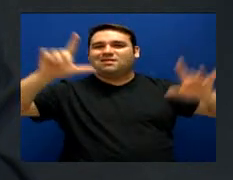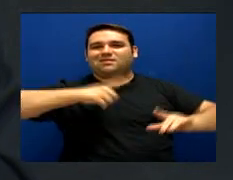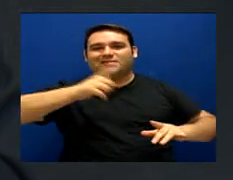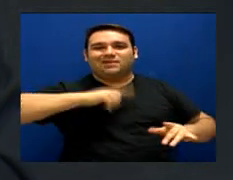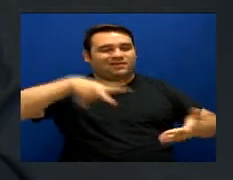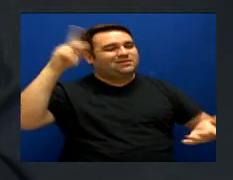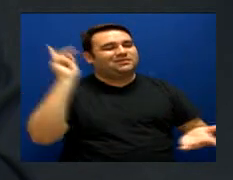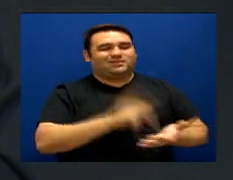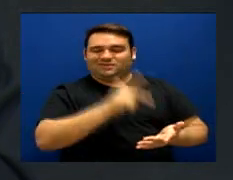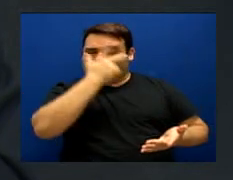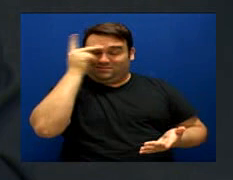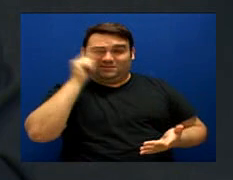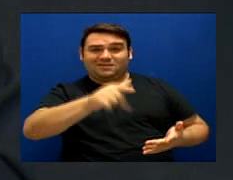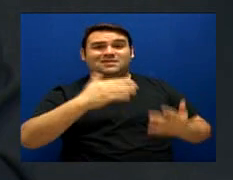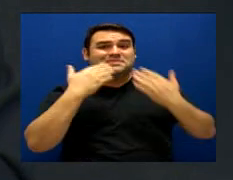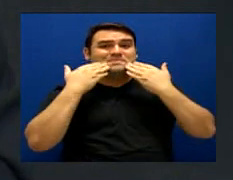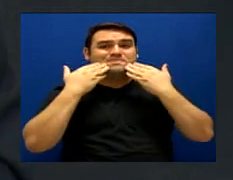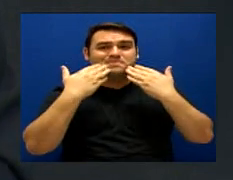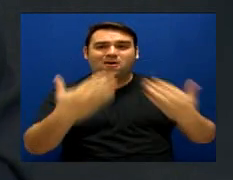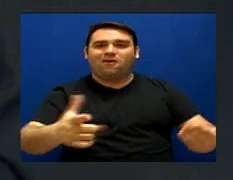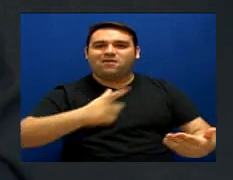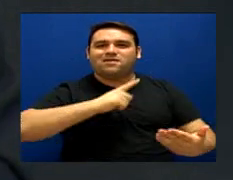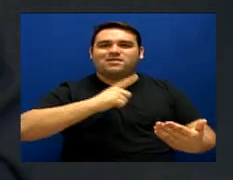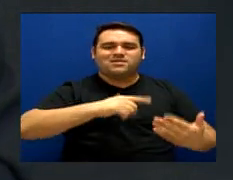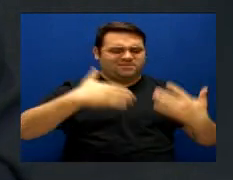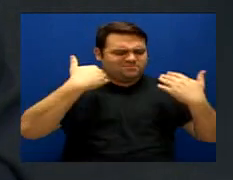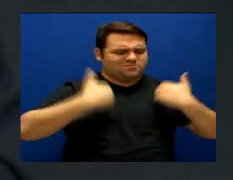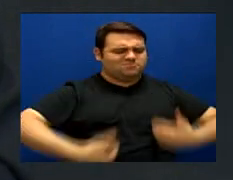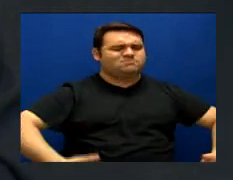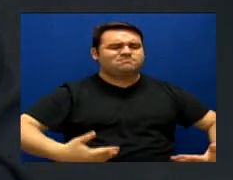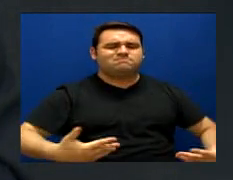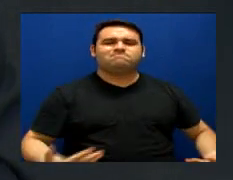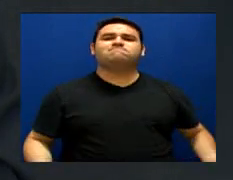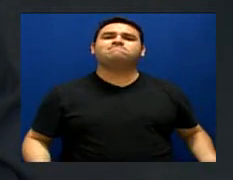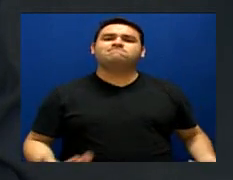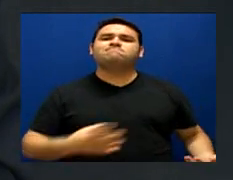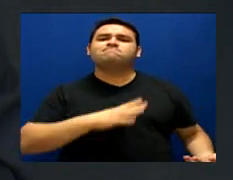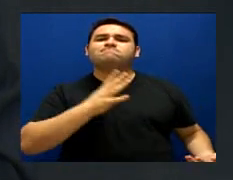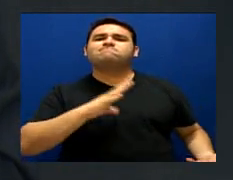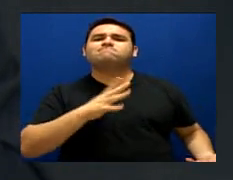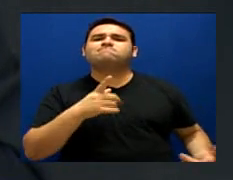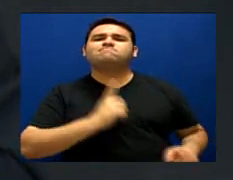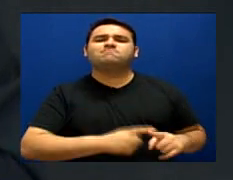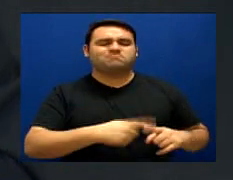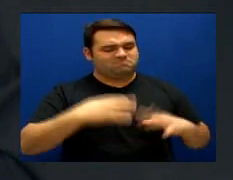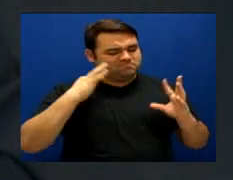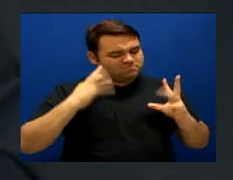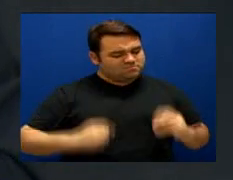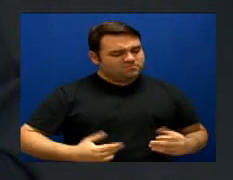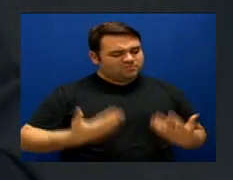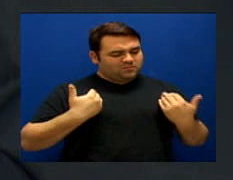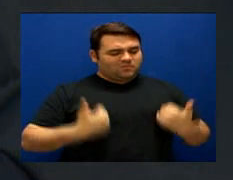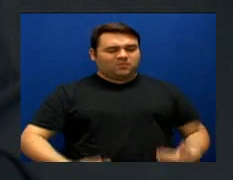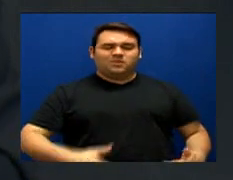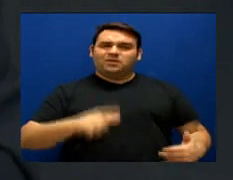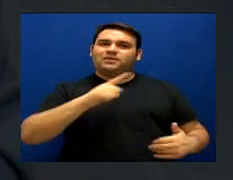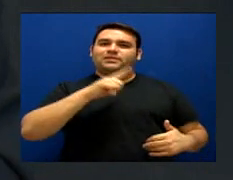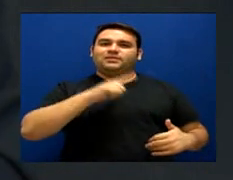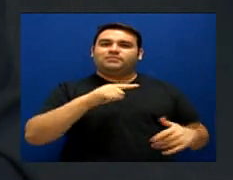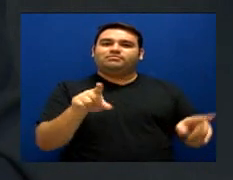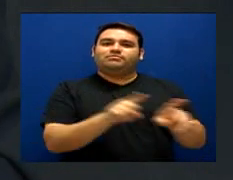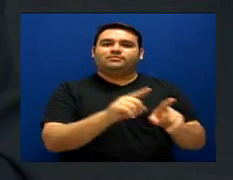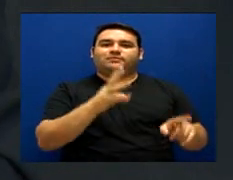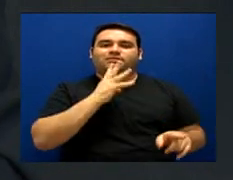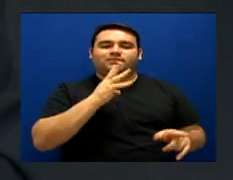são realmente pessoas que se expõem fisicamente, inclusive, com relação à sua integridade física, como vocês, e